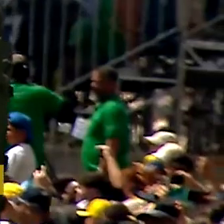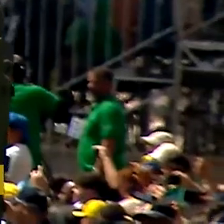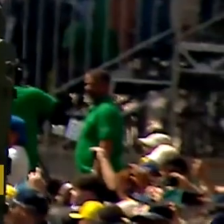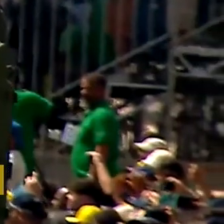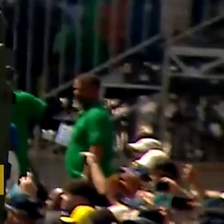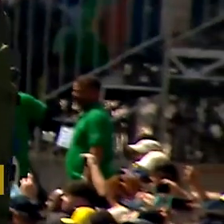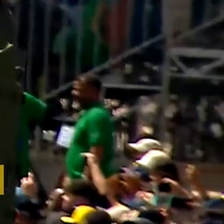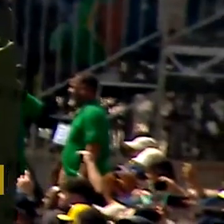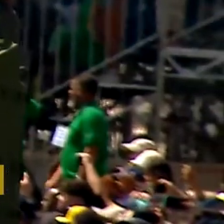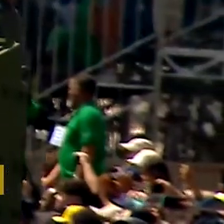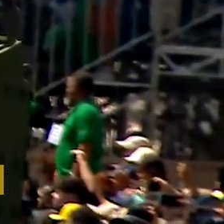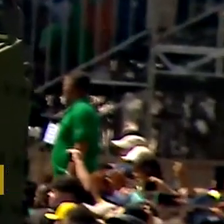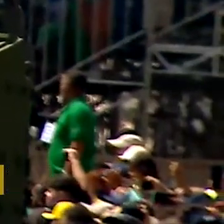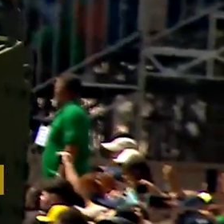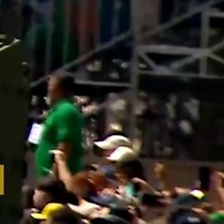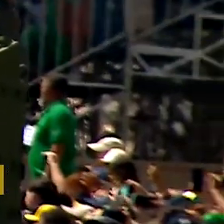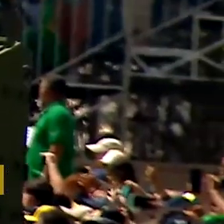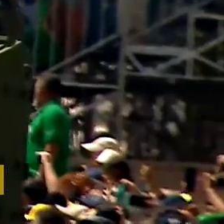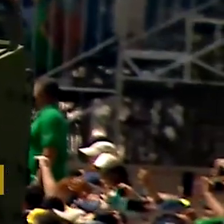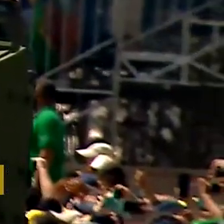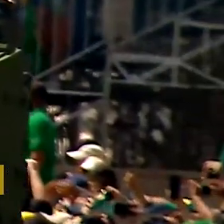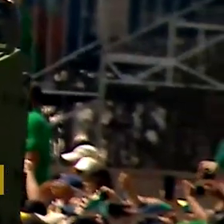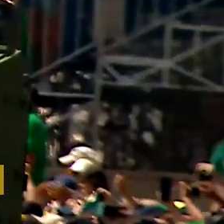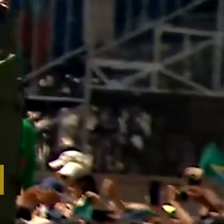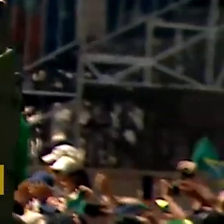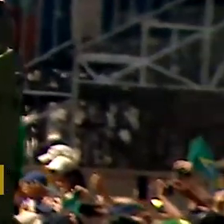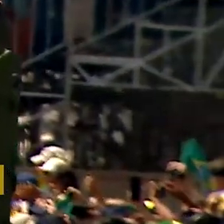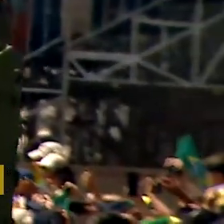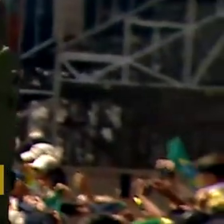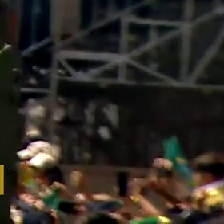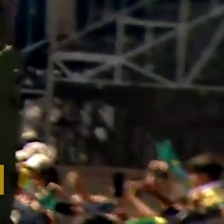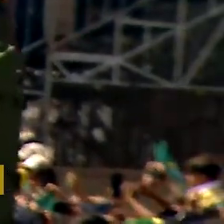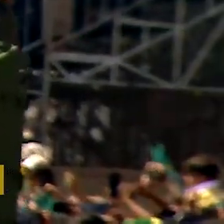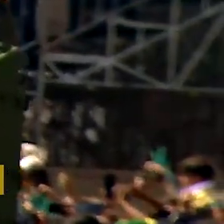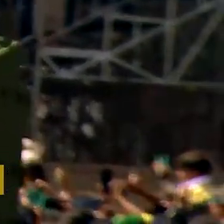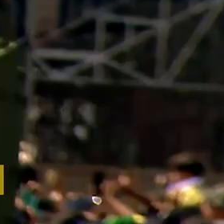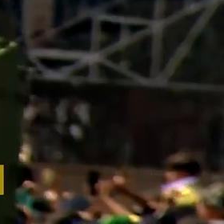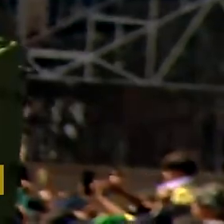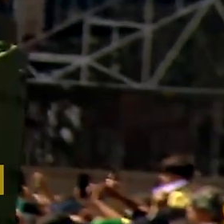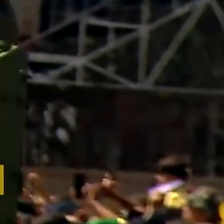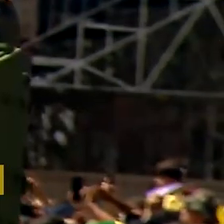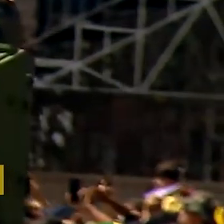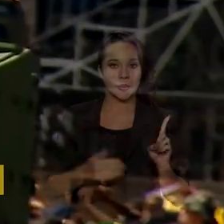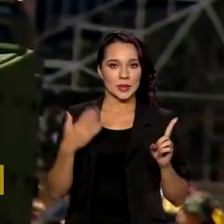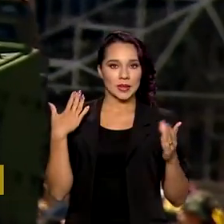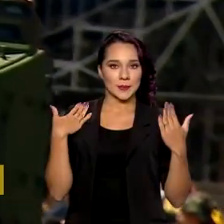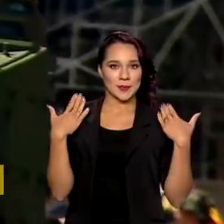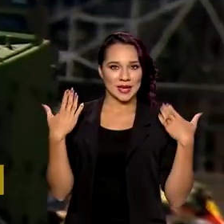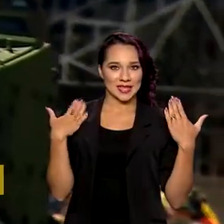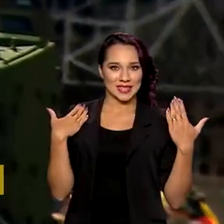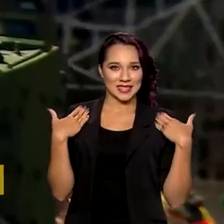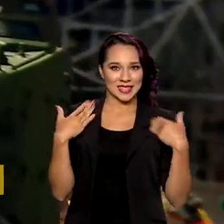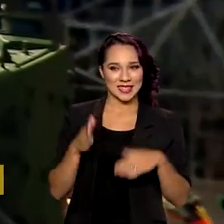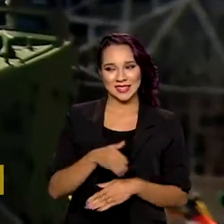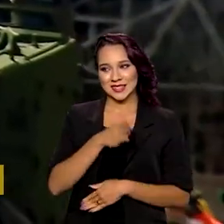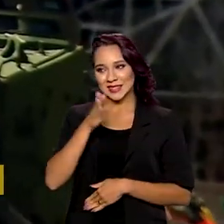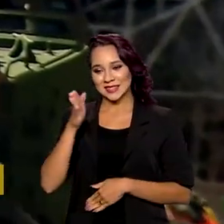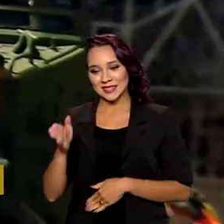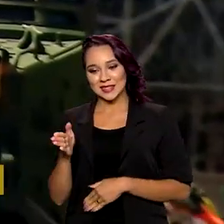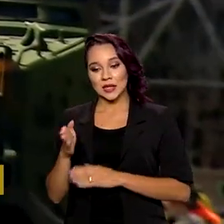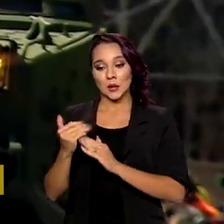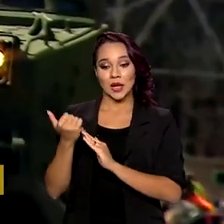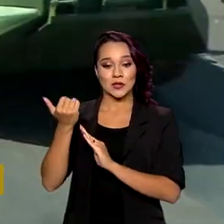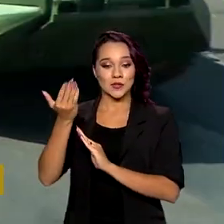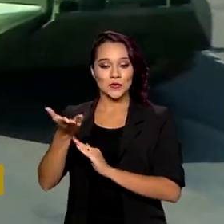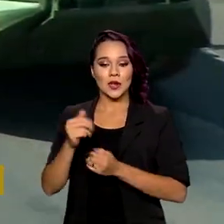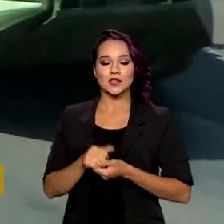Novas imagens ali dos dois clãs da Marinha, um ao lado do outro, os militares, é claro, ali do lado de fora.